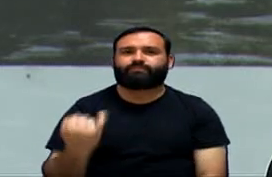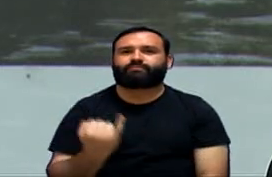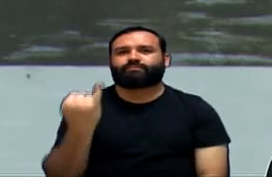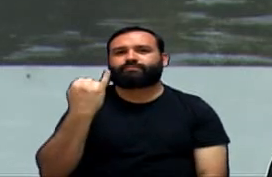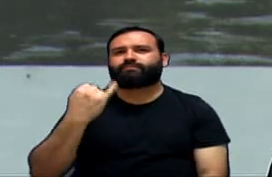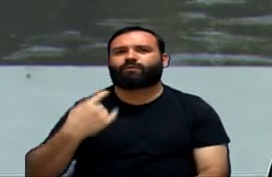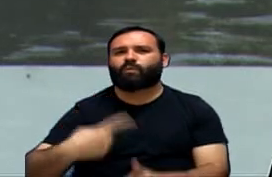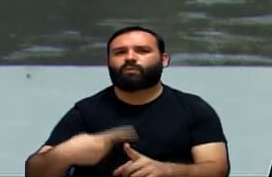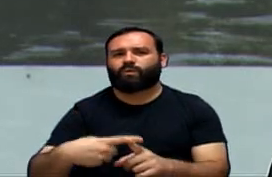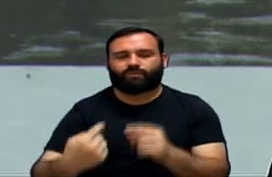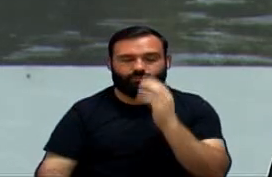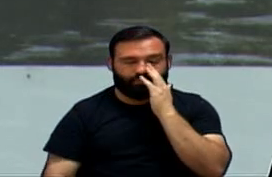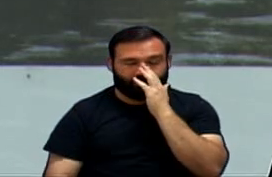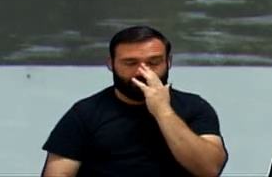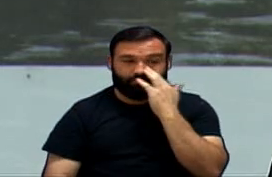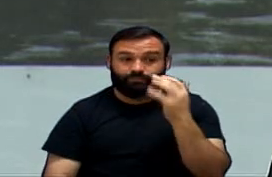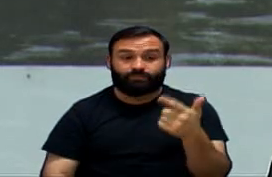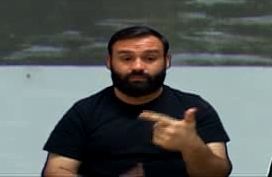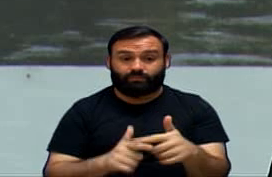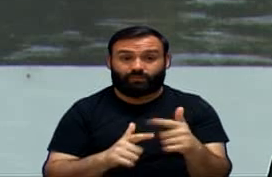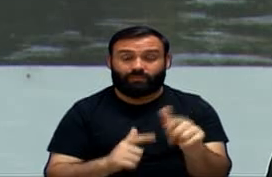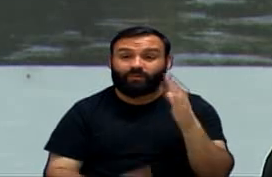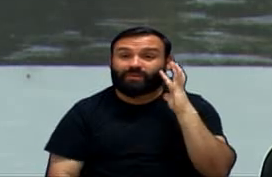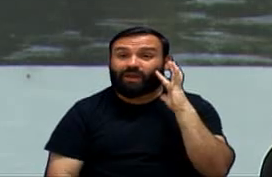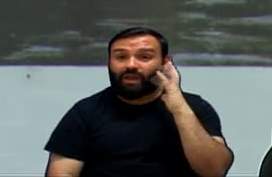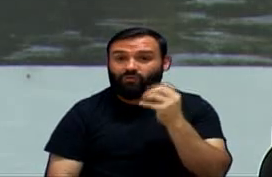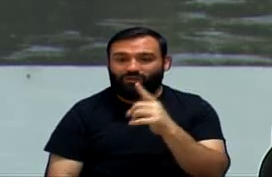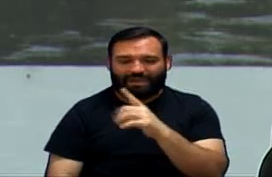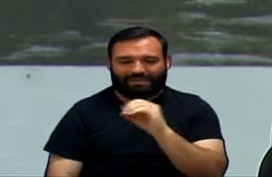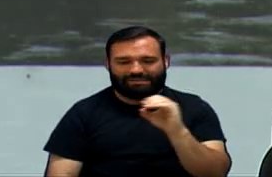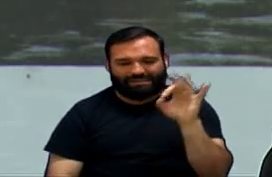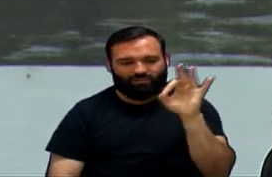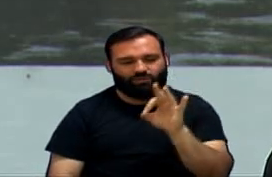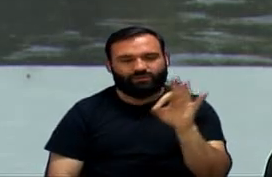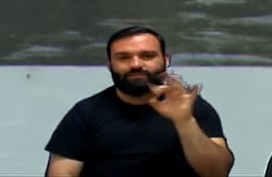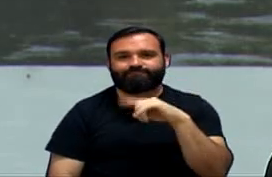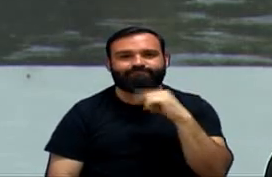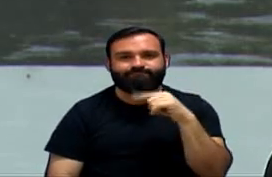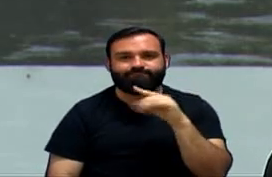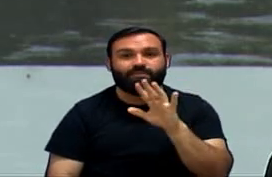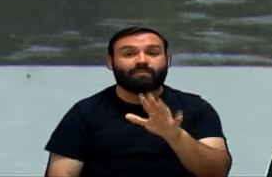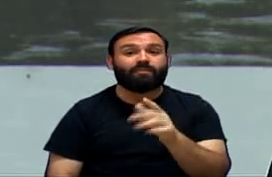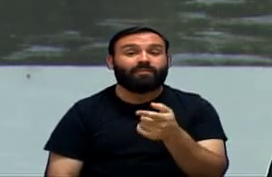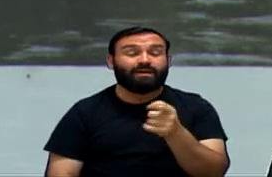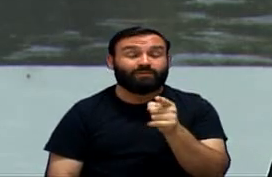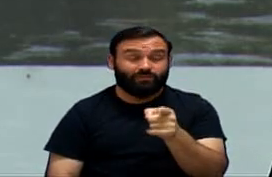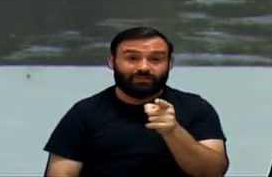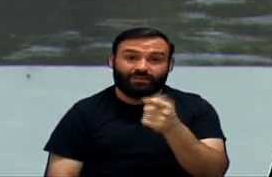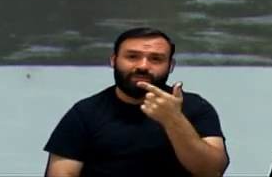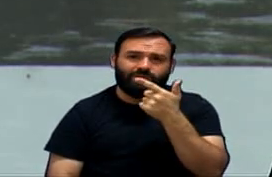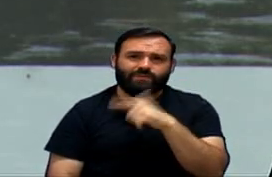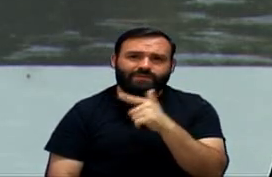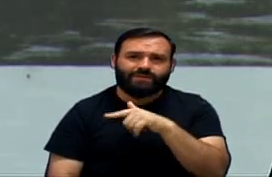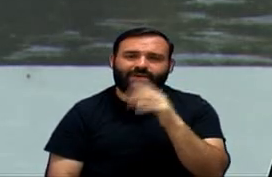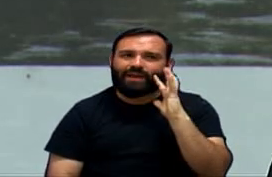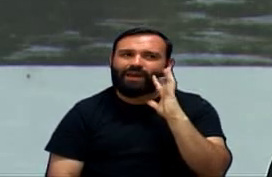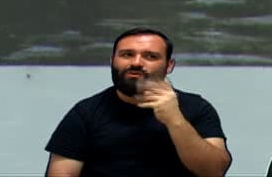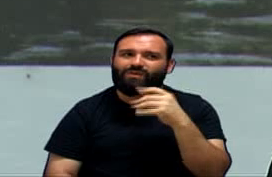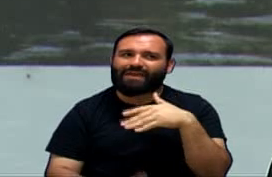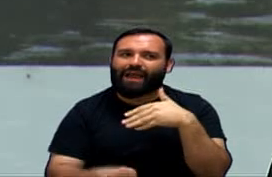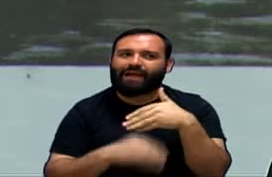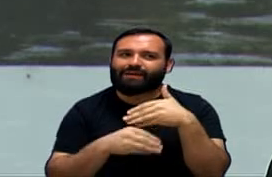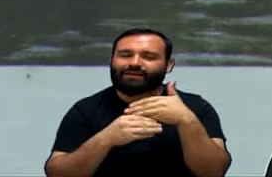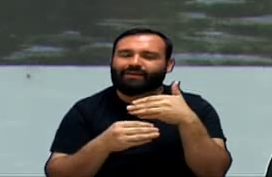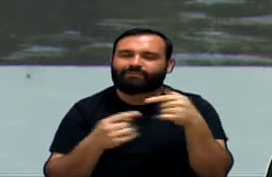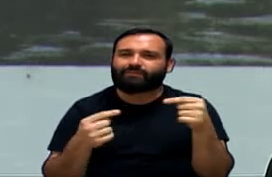qu você não vai resolver o problema 100% mas o poco que você agregar